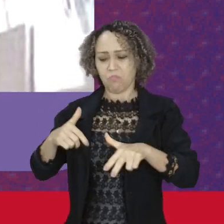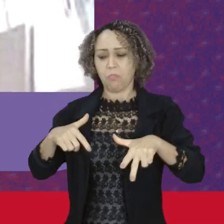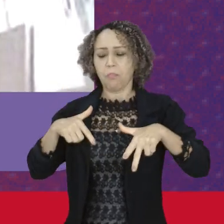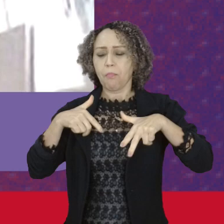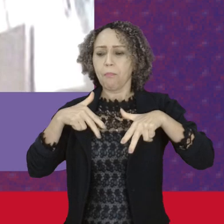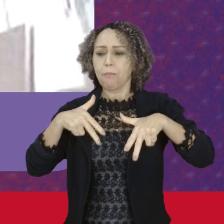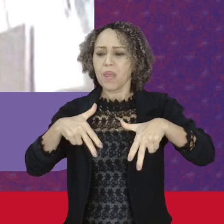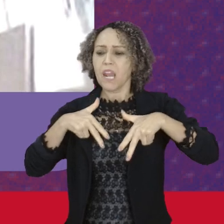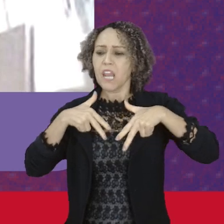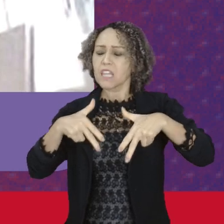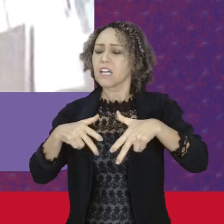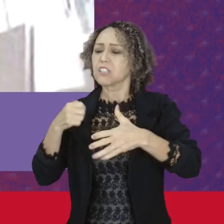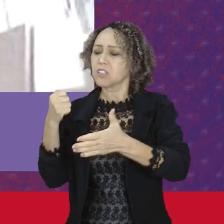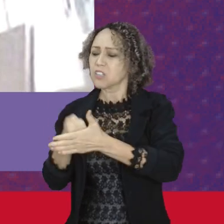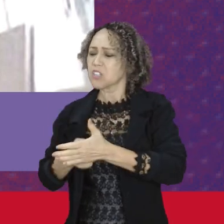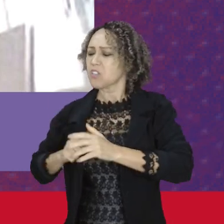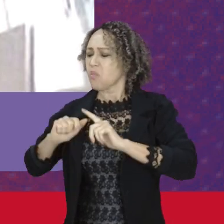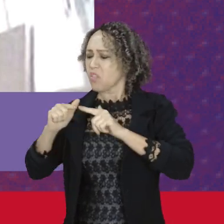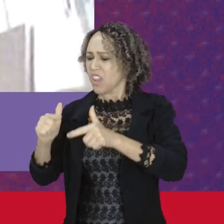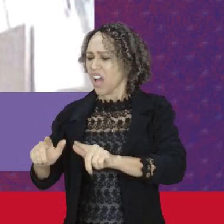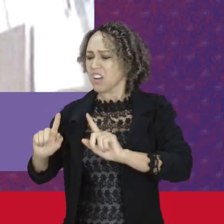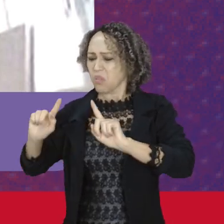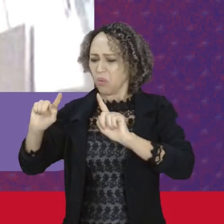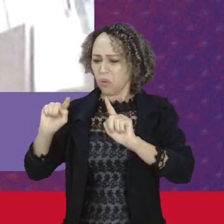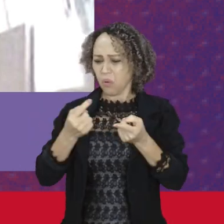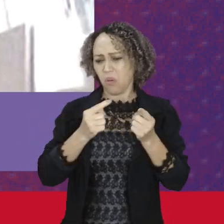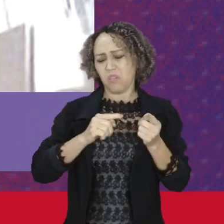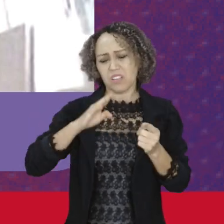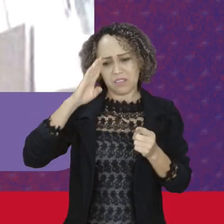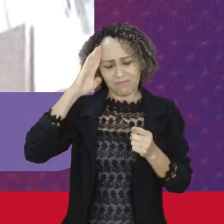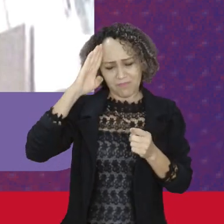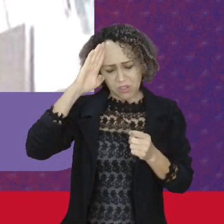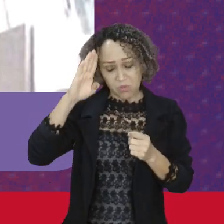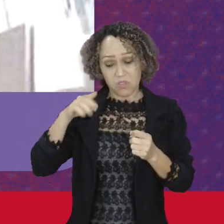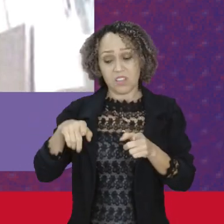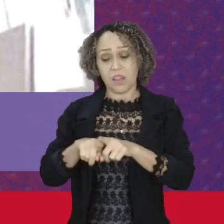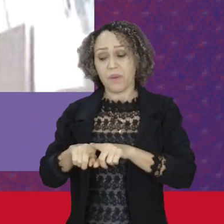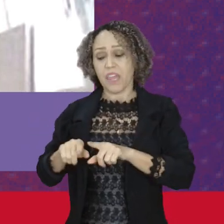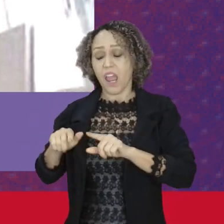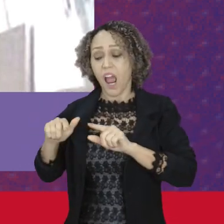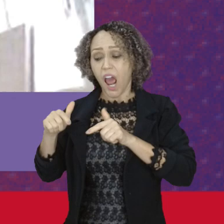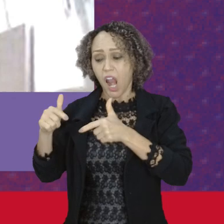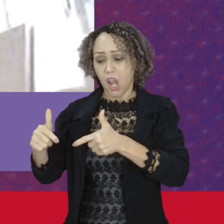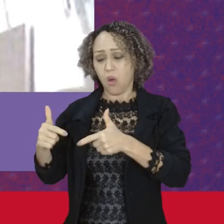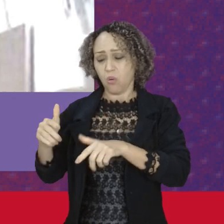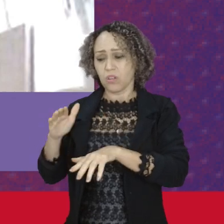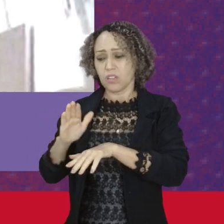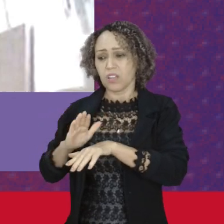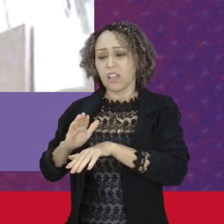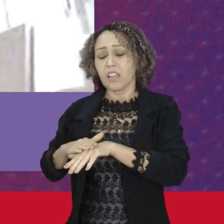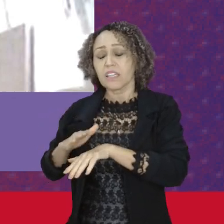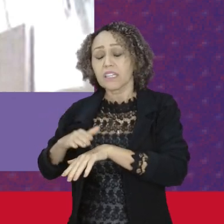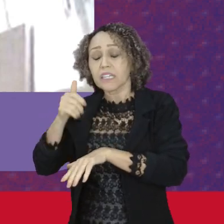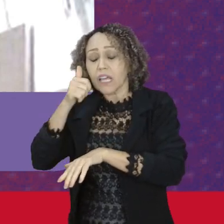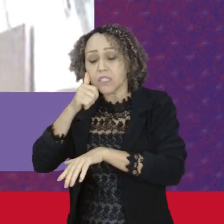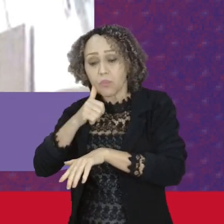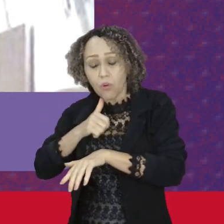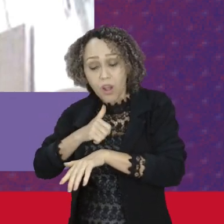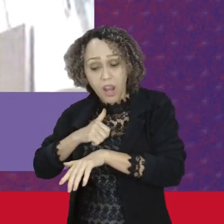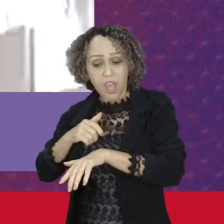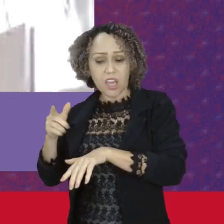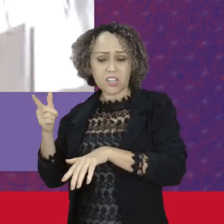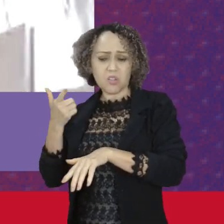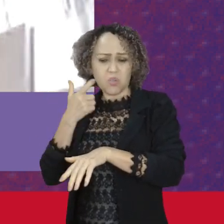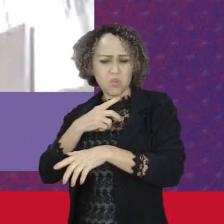e pensando também, né, que a luta das sufragistas pelo direito ao voto, né, que as sufragistas são